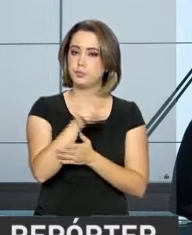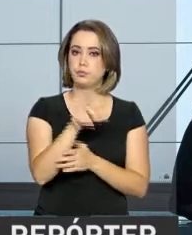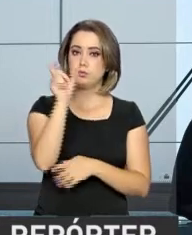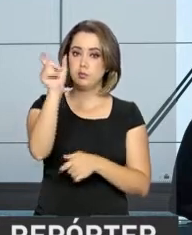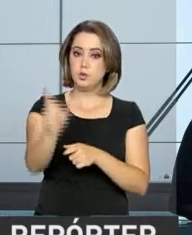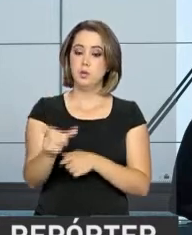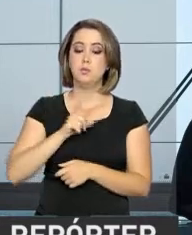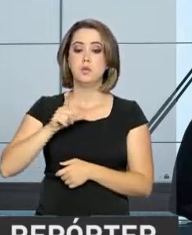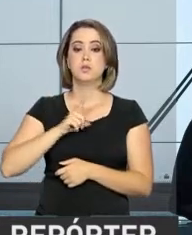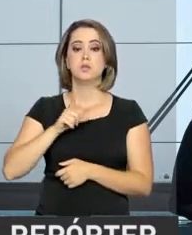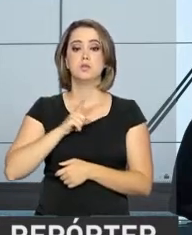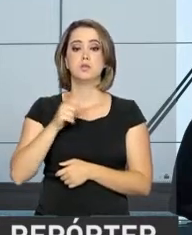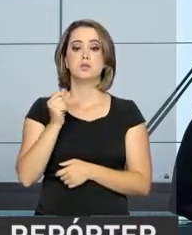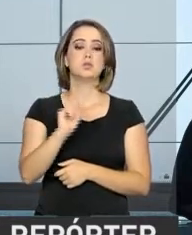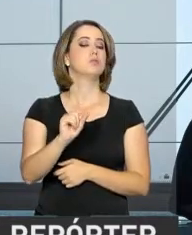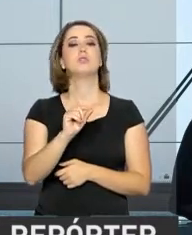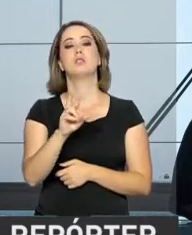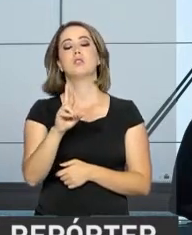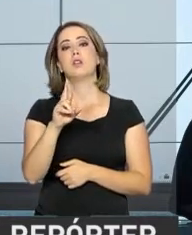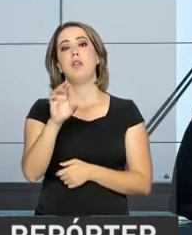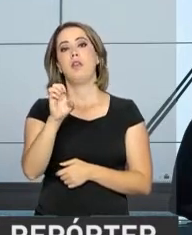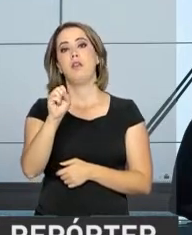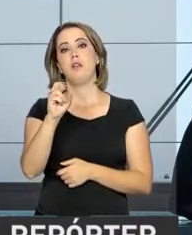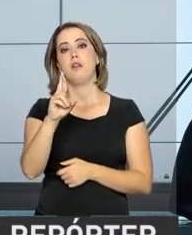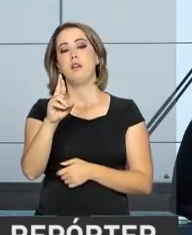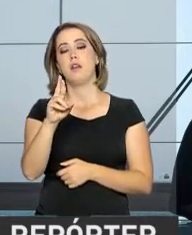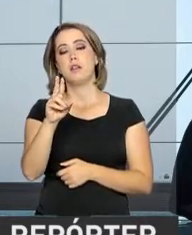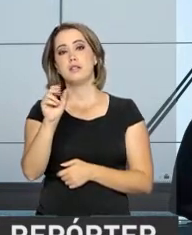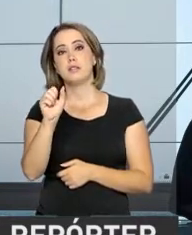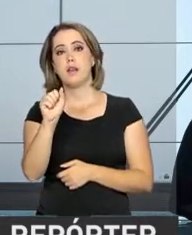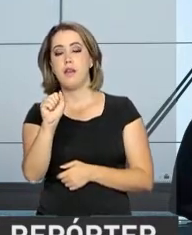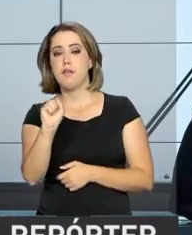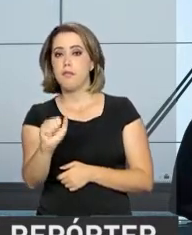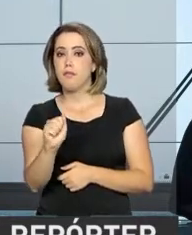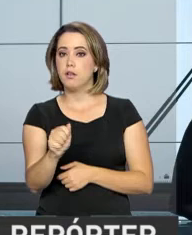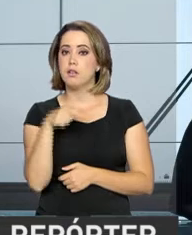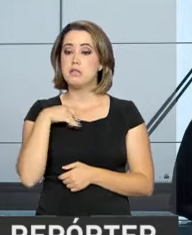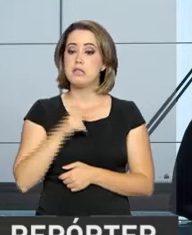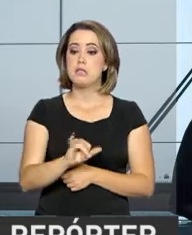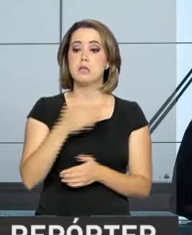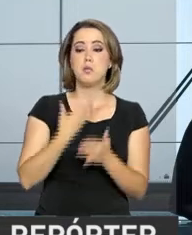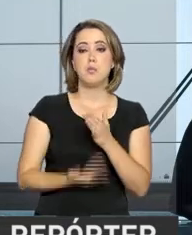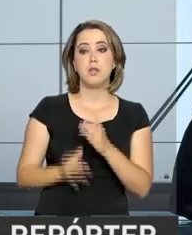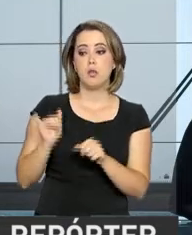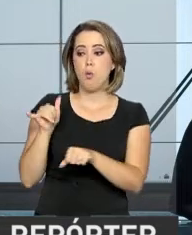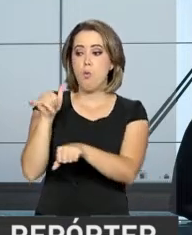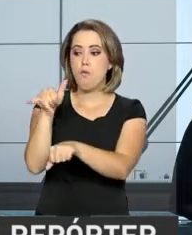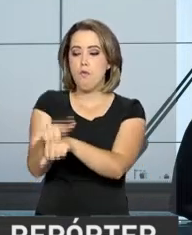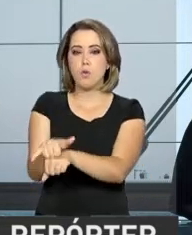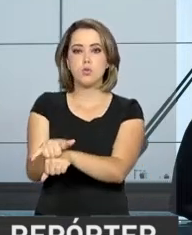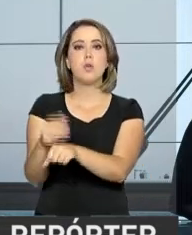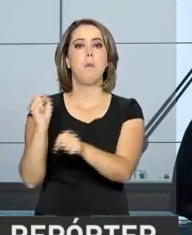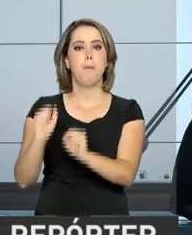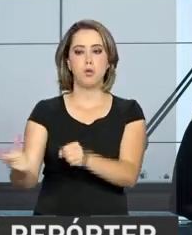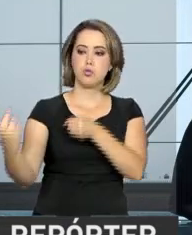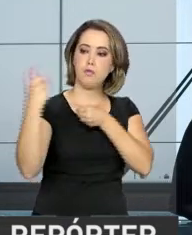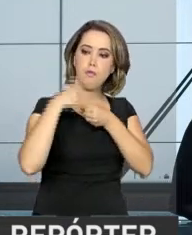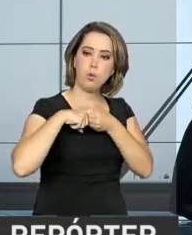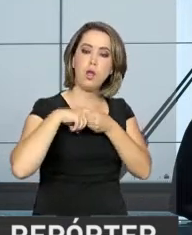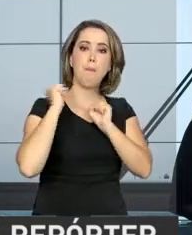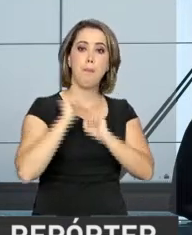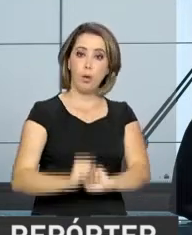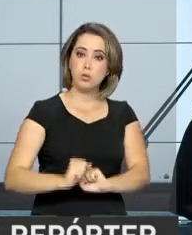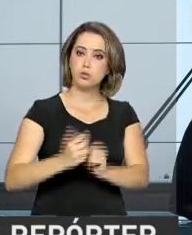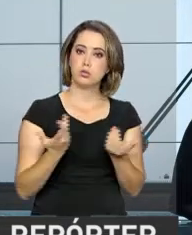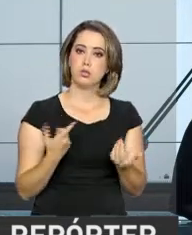passa a ter a reserva garantida da passagem de volta caso perca ou dida também têm prazo de 24 horas